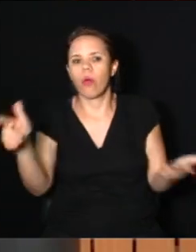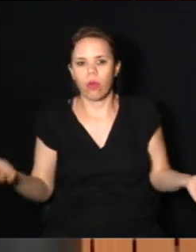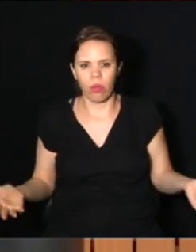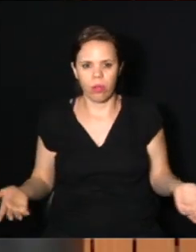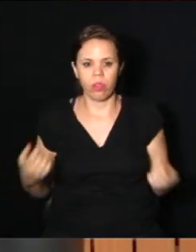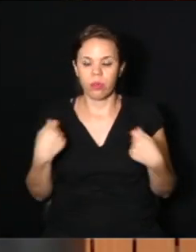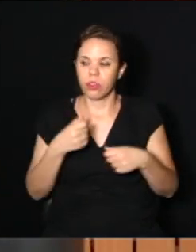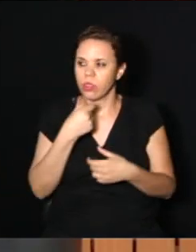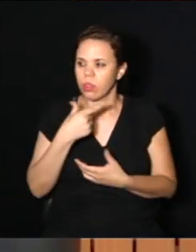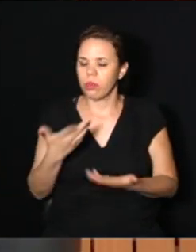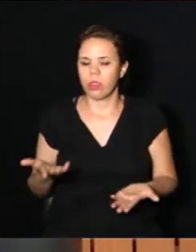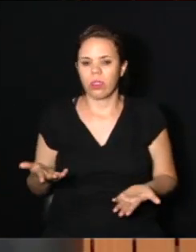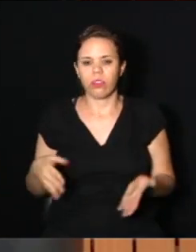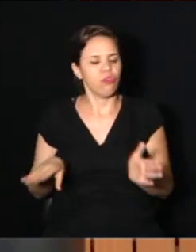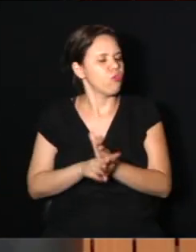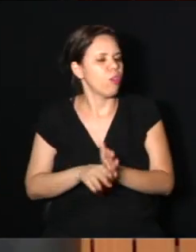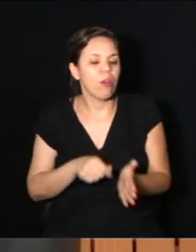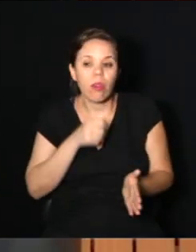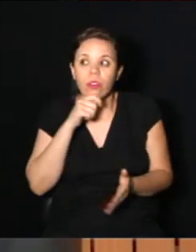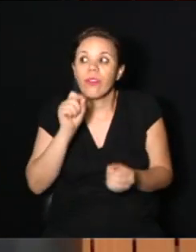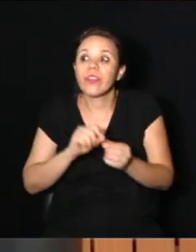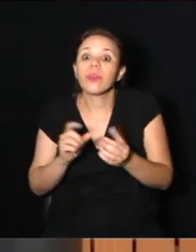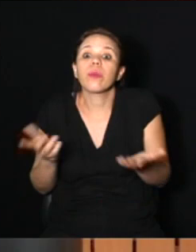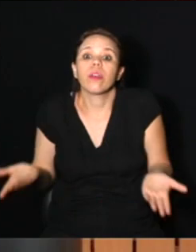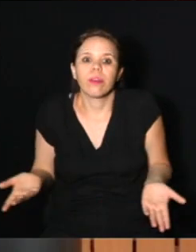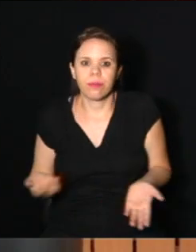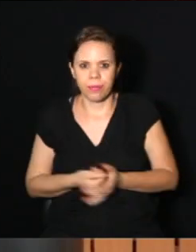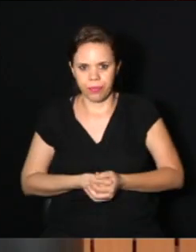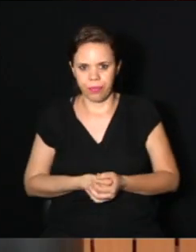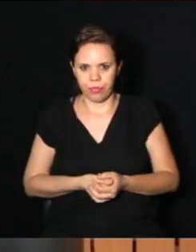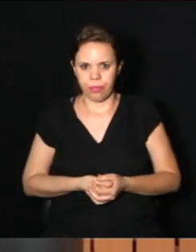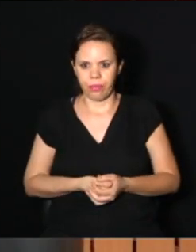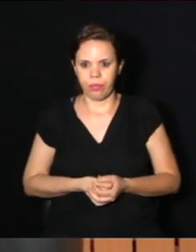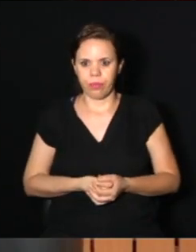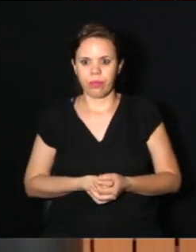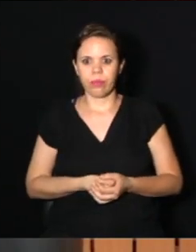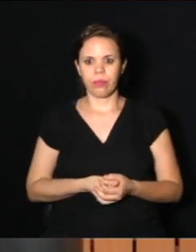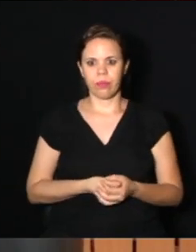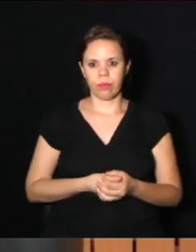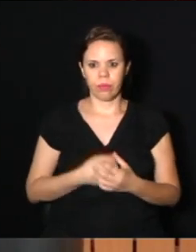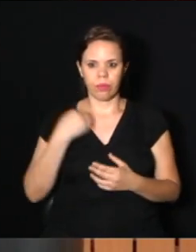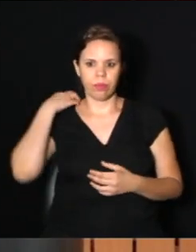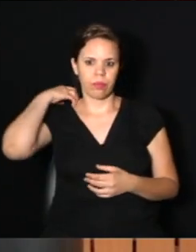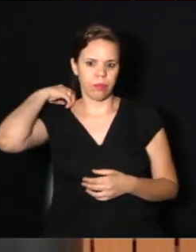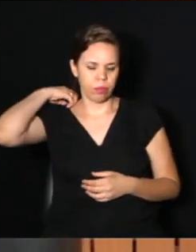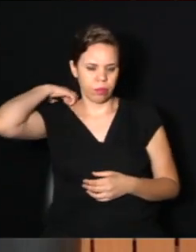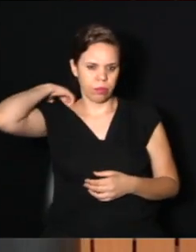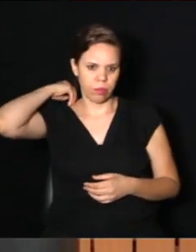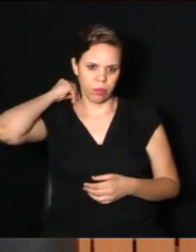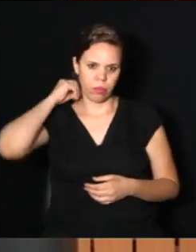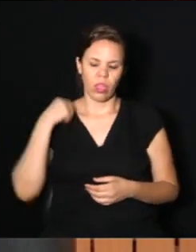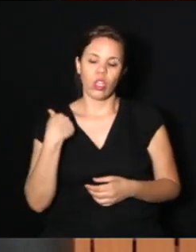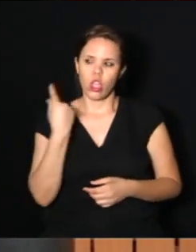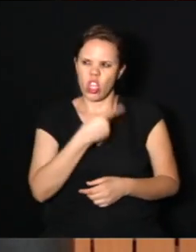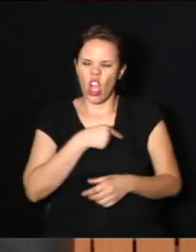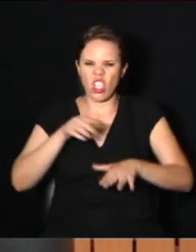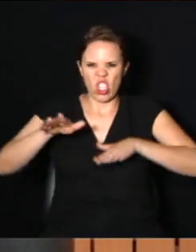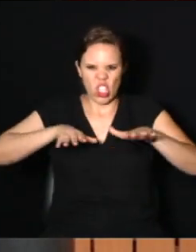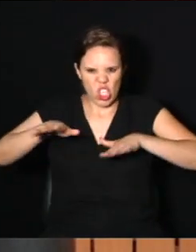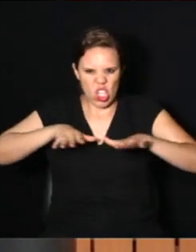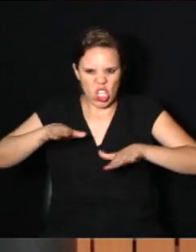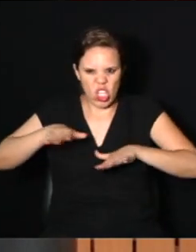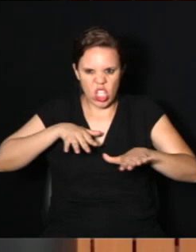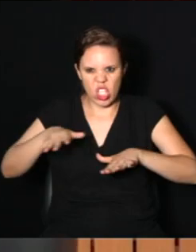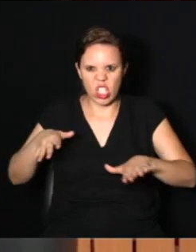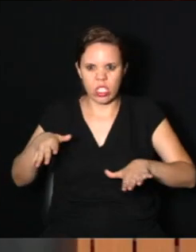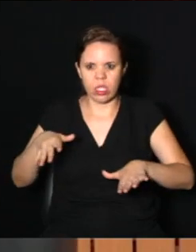preciso do remédio, o remédio não chegou, tem que fazer não sei o quê. Então, assim, nós, enquanto Movimento Popular de Saúde,